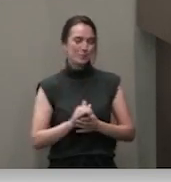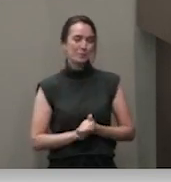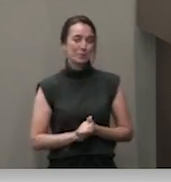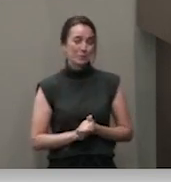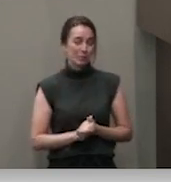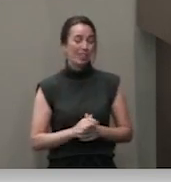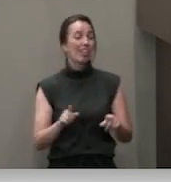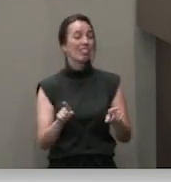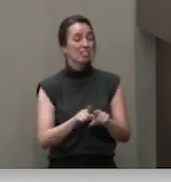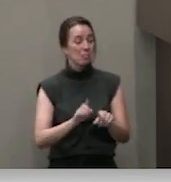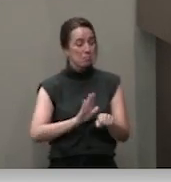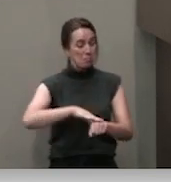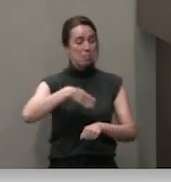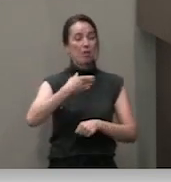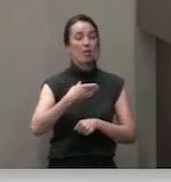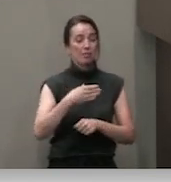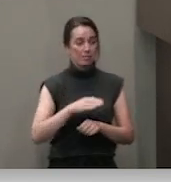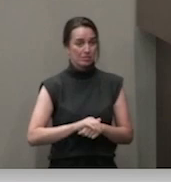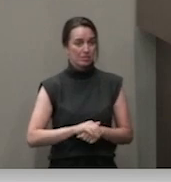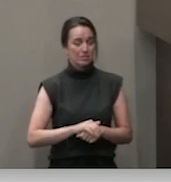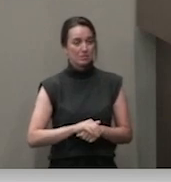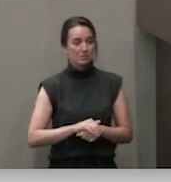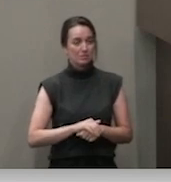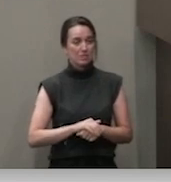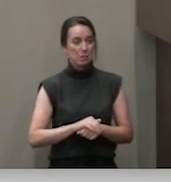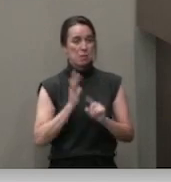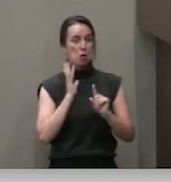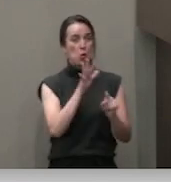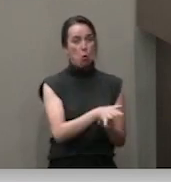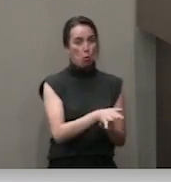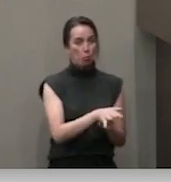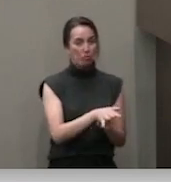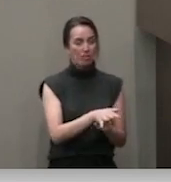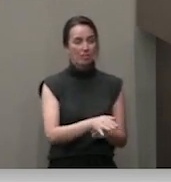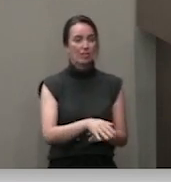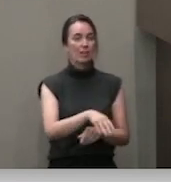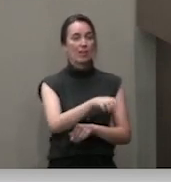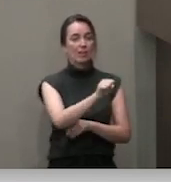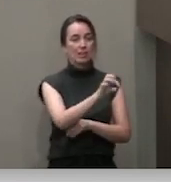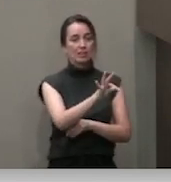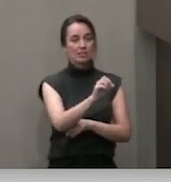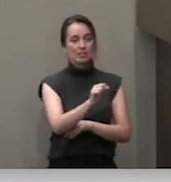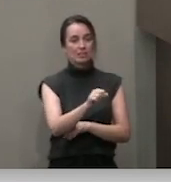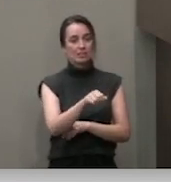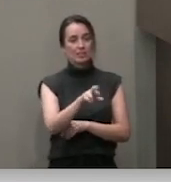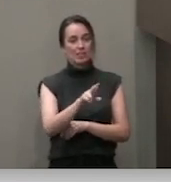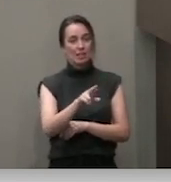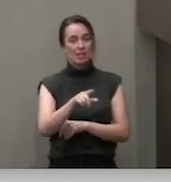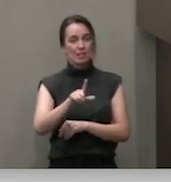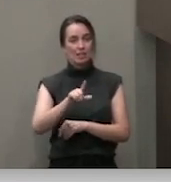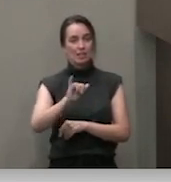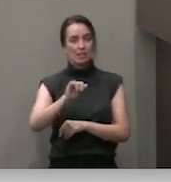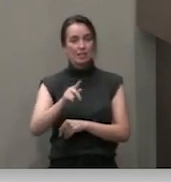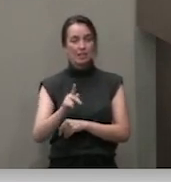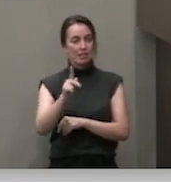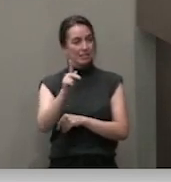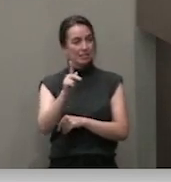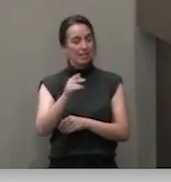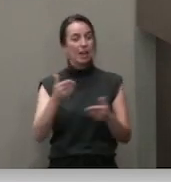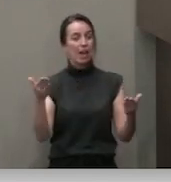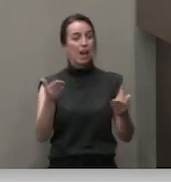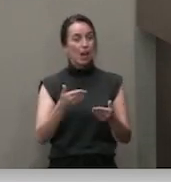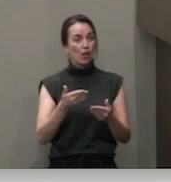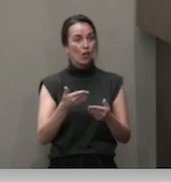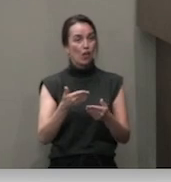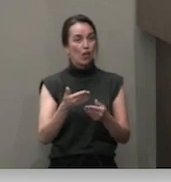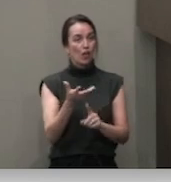a starlink do Willan musk resolveram agora adotar o sistema de Internet por satélite do Brasil